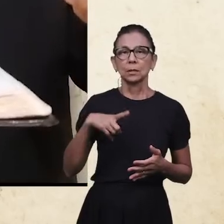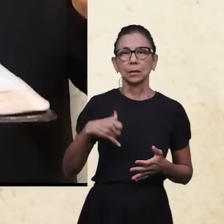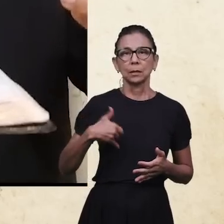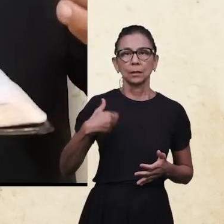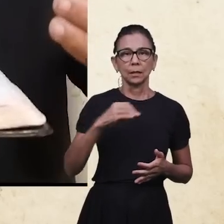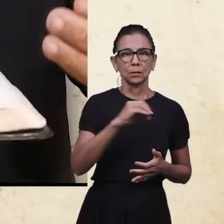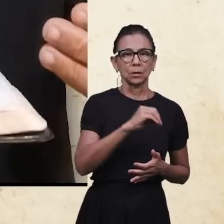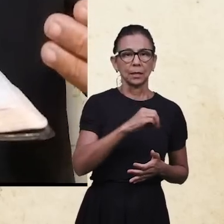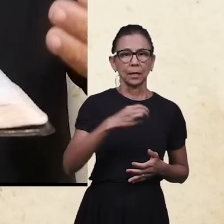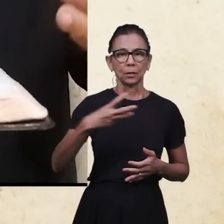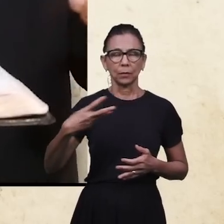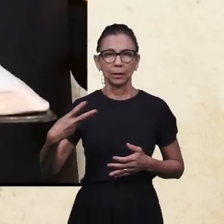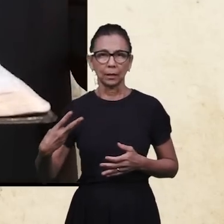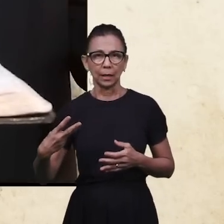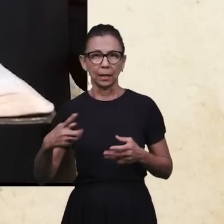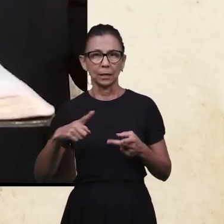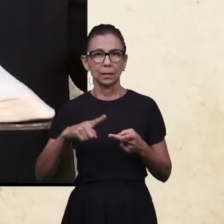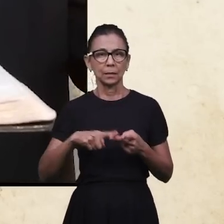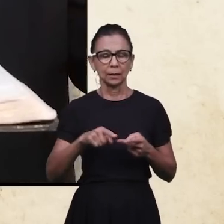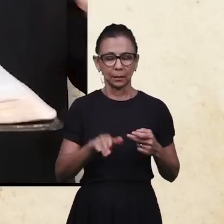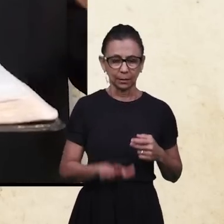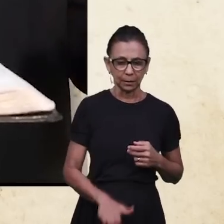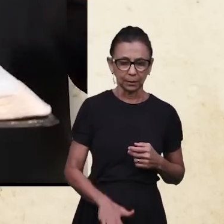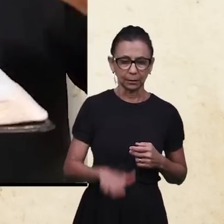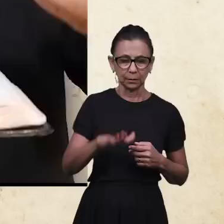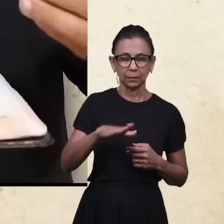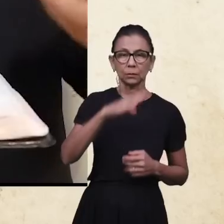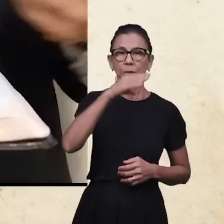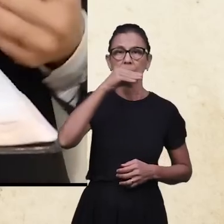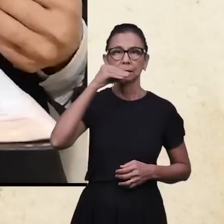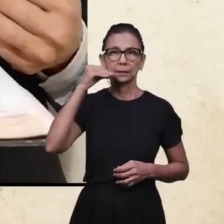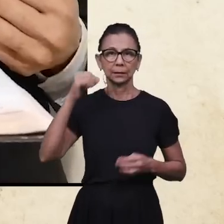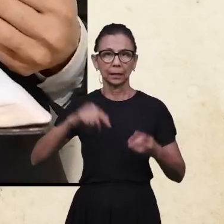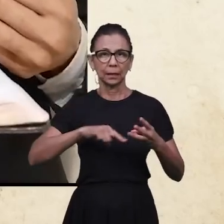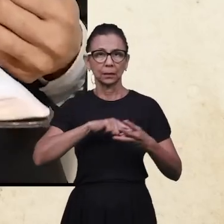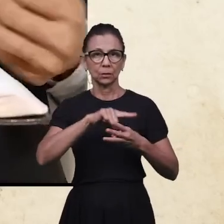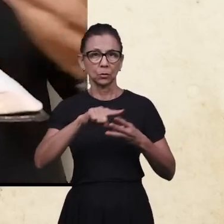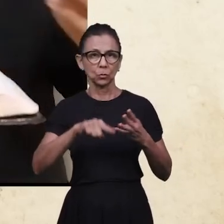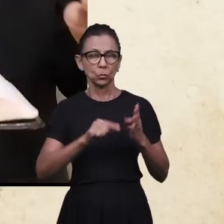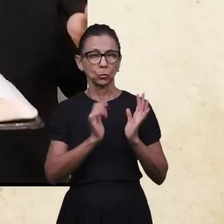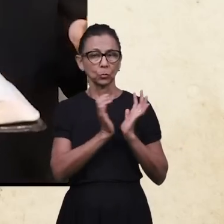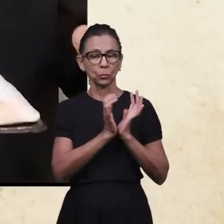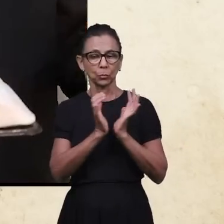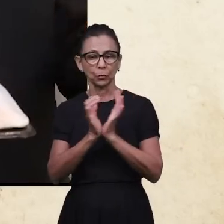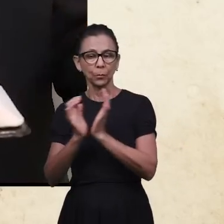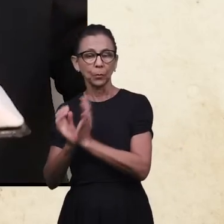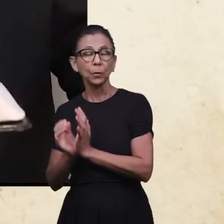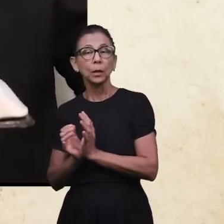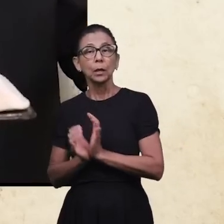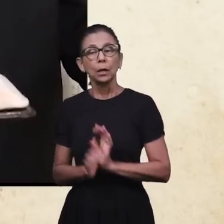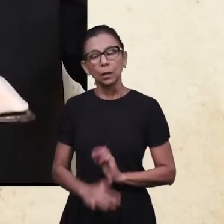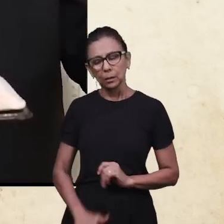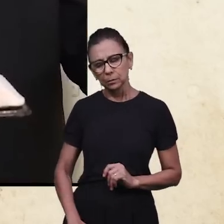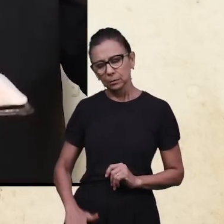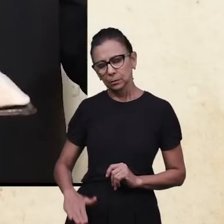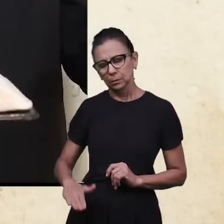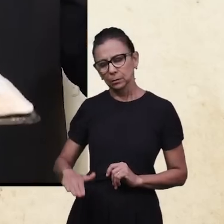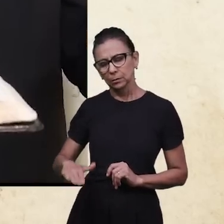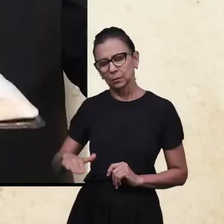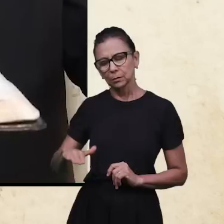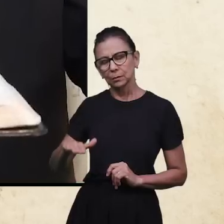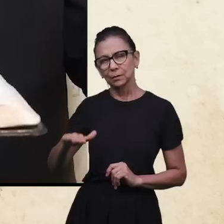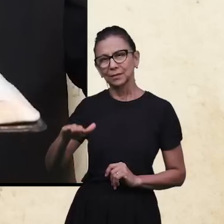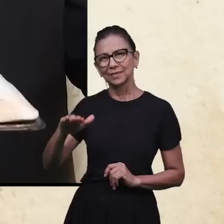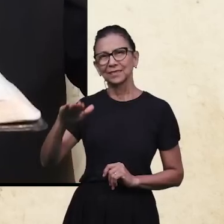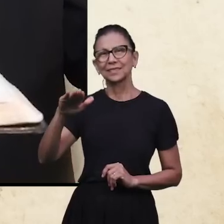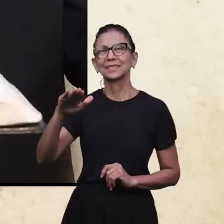classes intermediários, adolescentes, crianças, para que, ao crescerem,